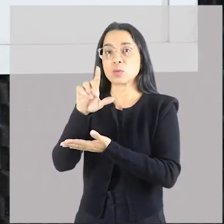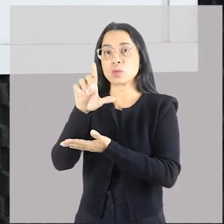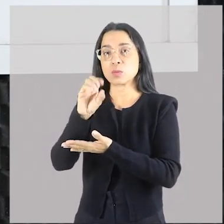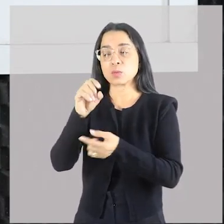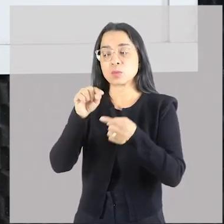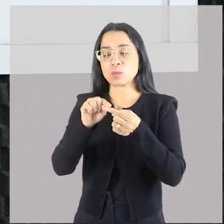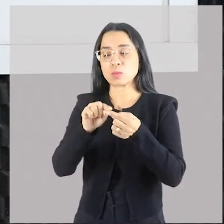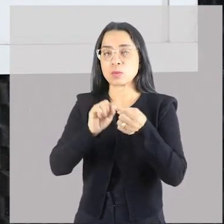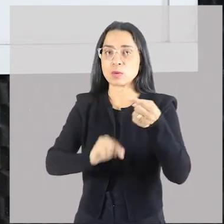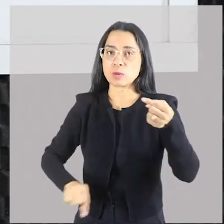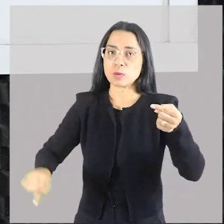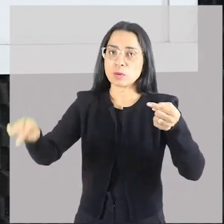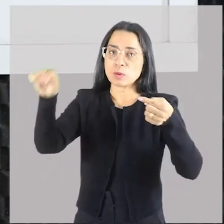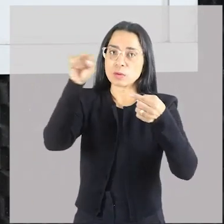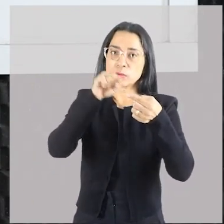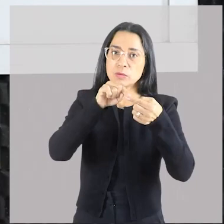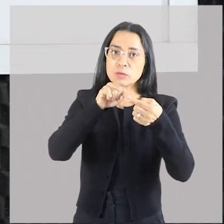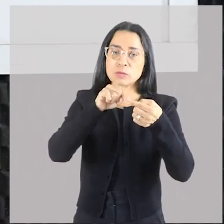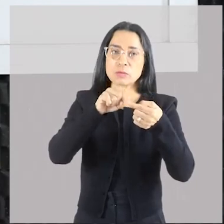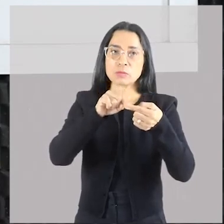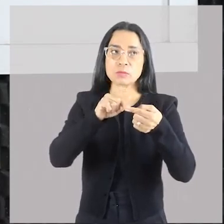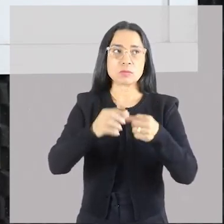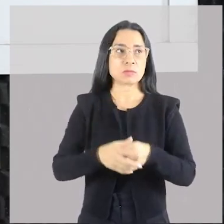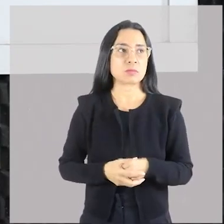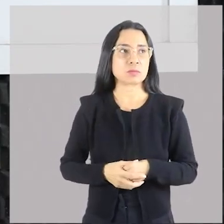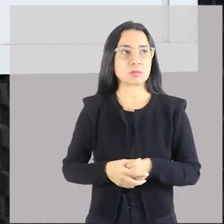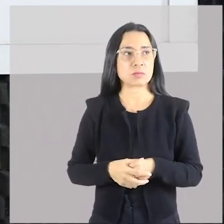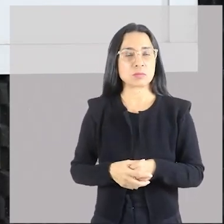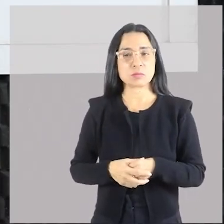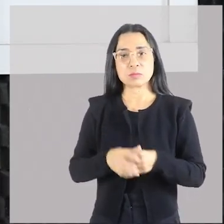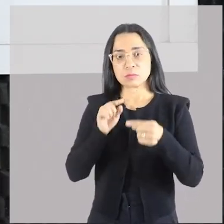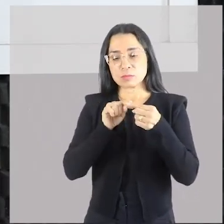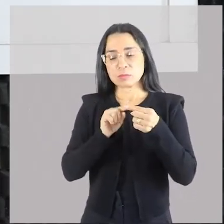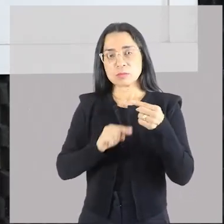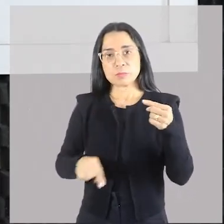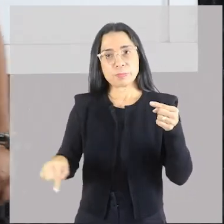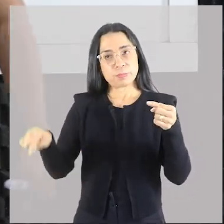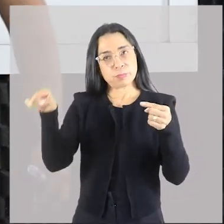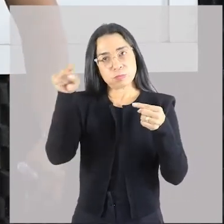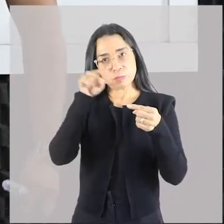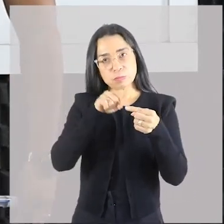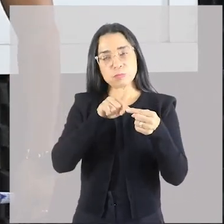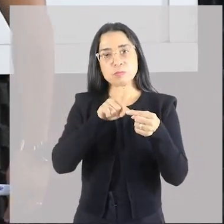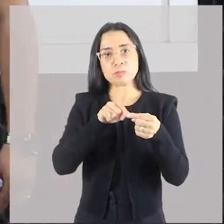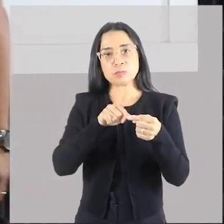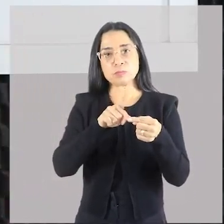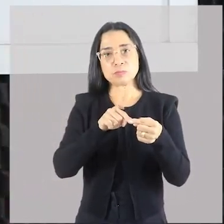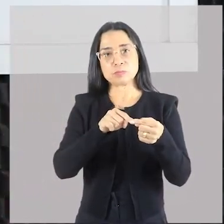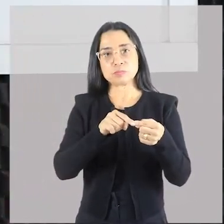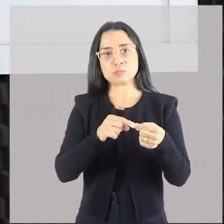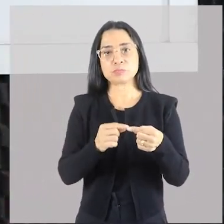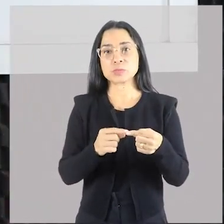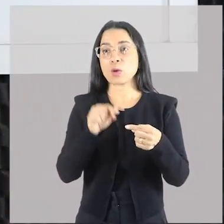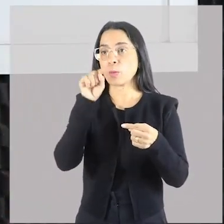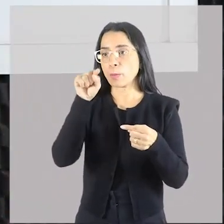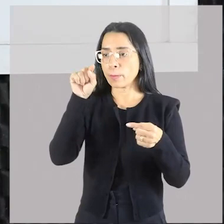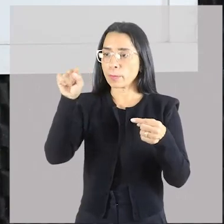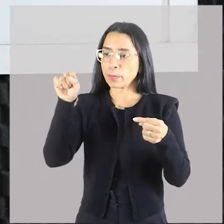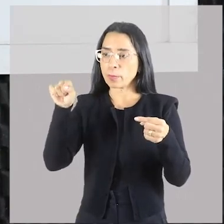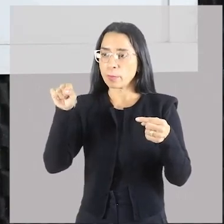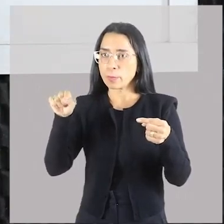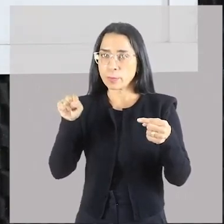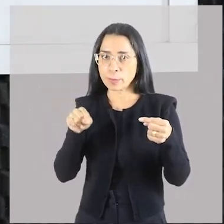é círculo. Círculo é a região delimitada pela circunferência. A circunferência é a região